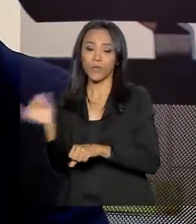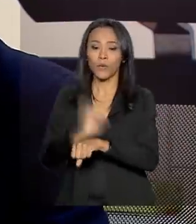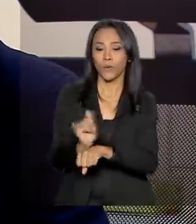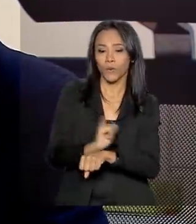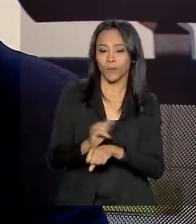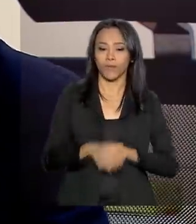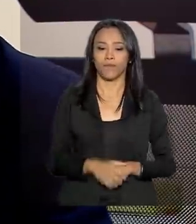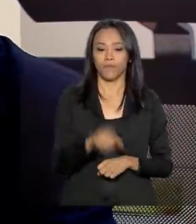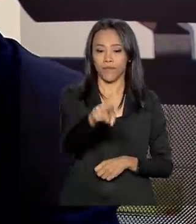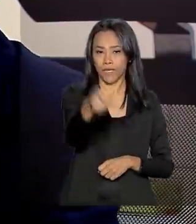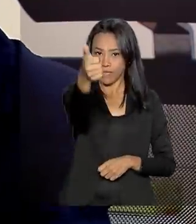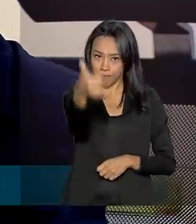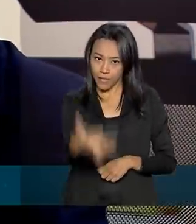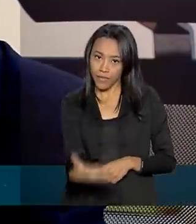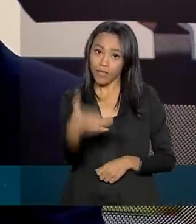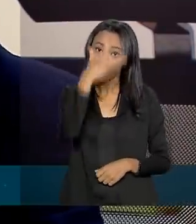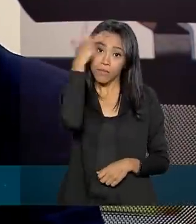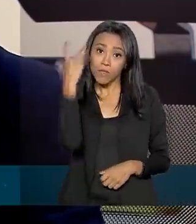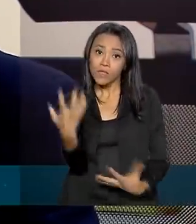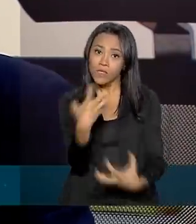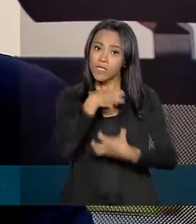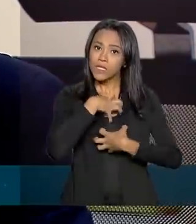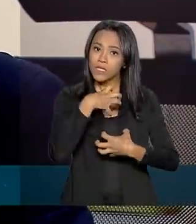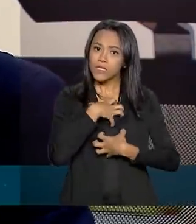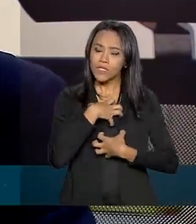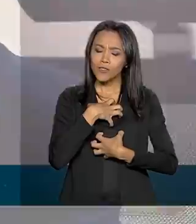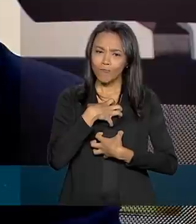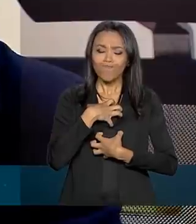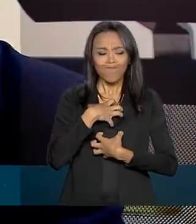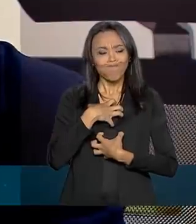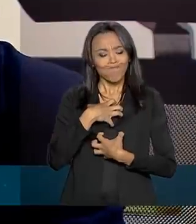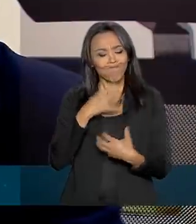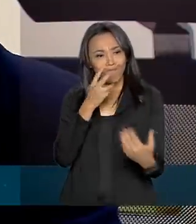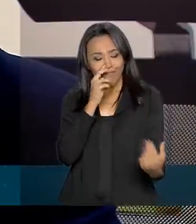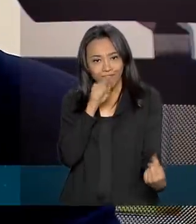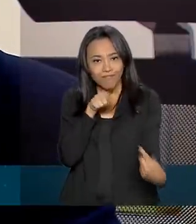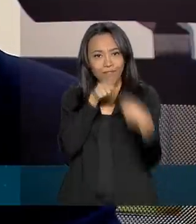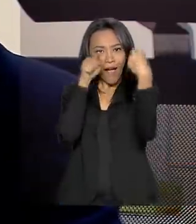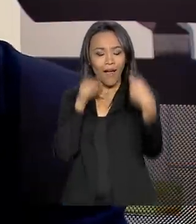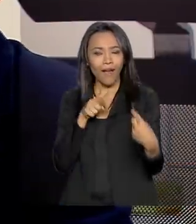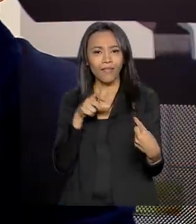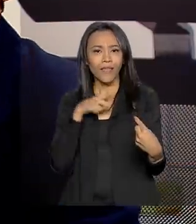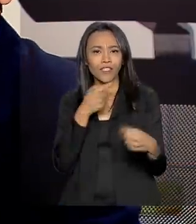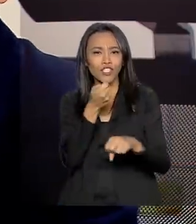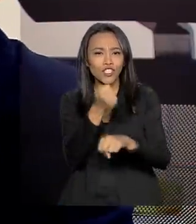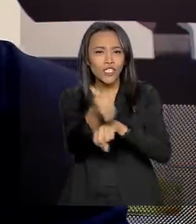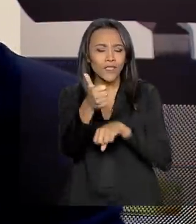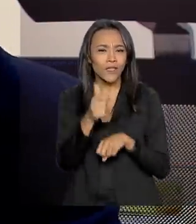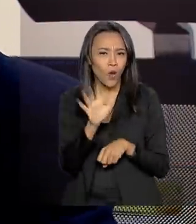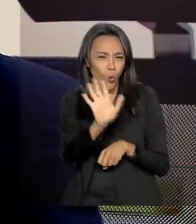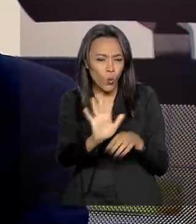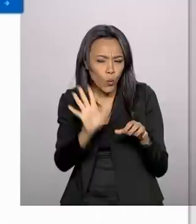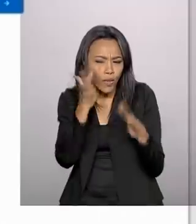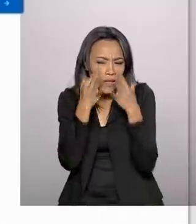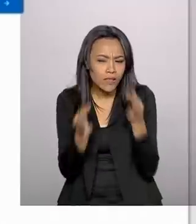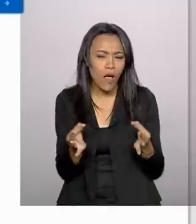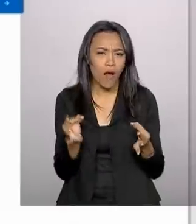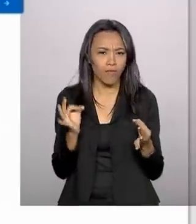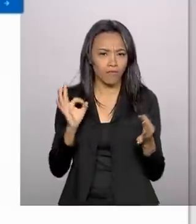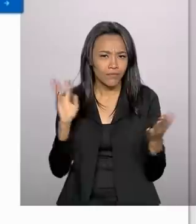fazer com que essas pessoas se sintam efetivamente acolhidas, né? Ele traz aquelas dicas, né? Cuidado para não errar aqui,